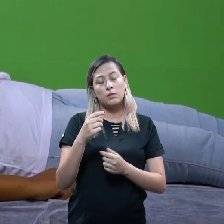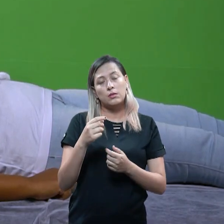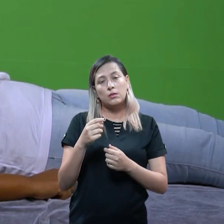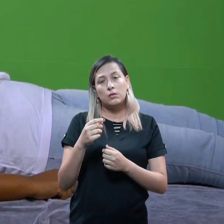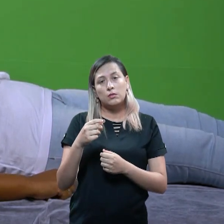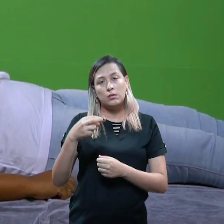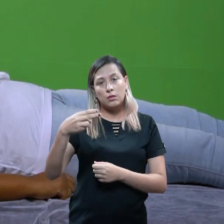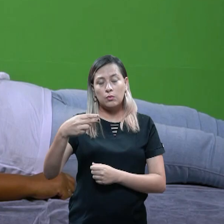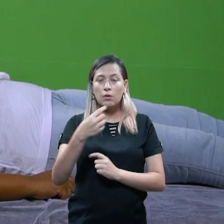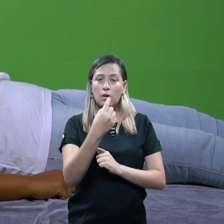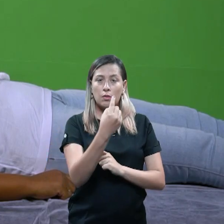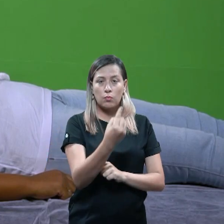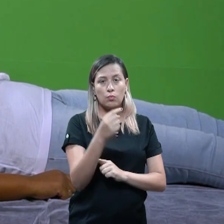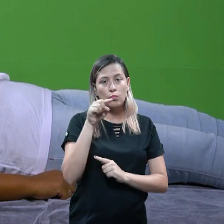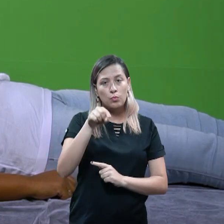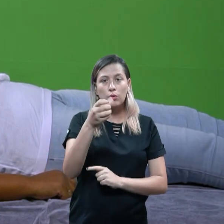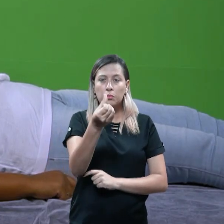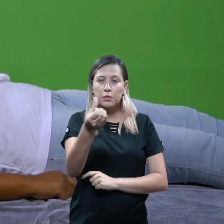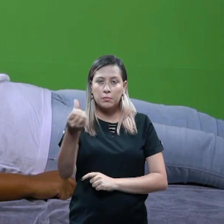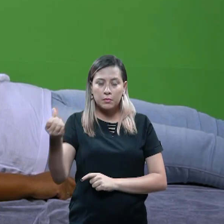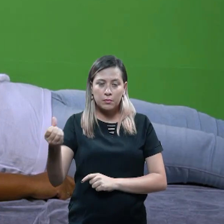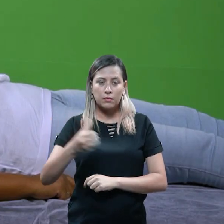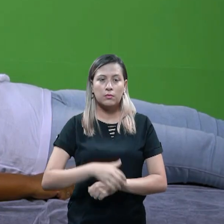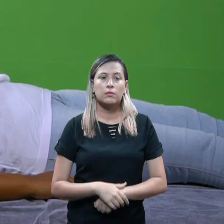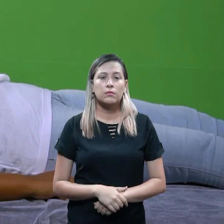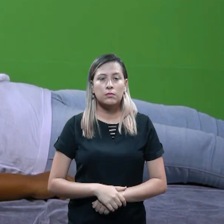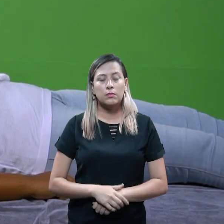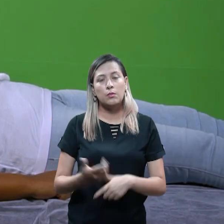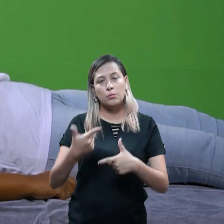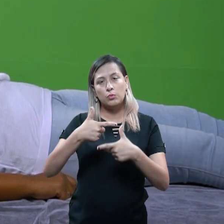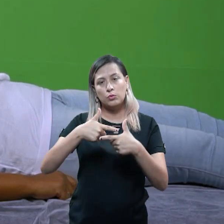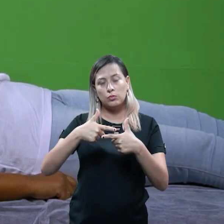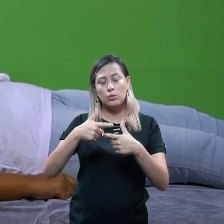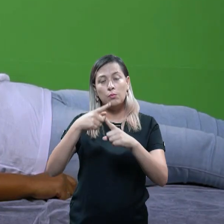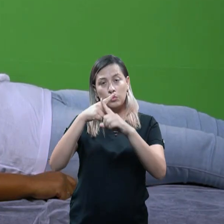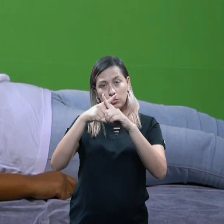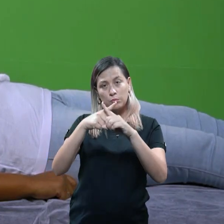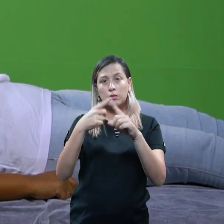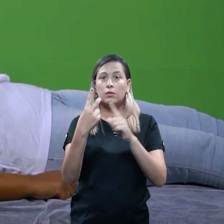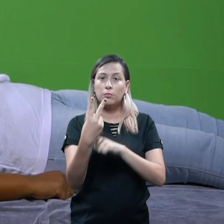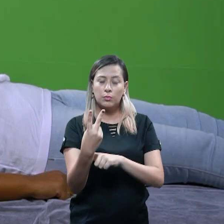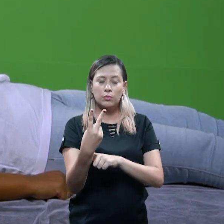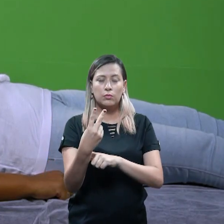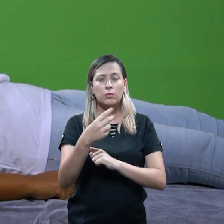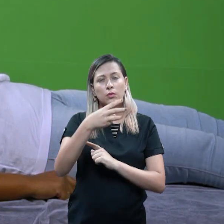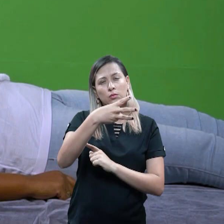deu uma dízima periódica, multiplicado por 2 deu